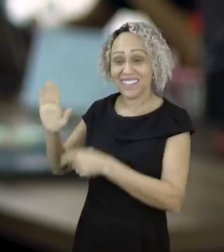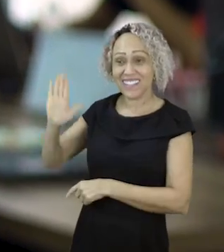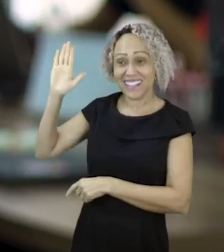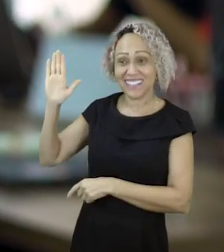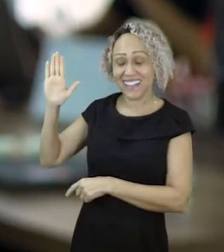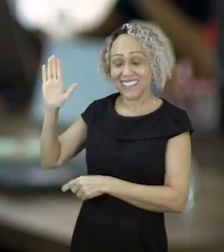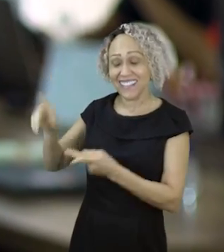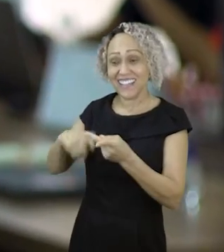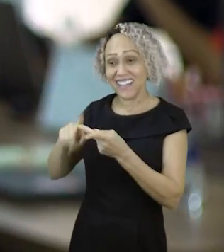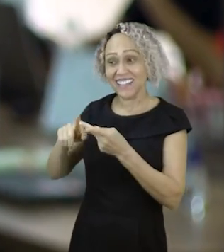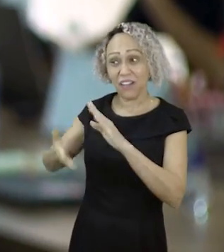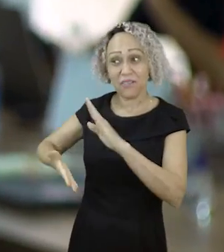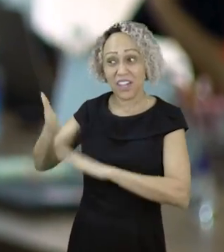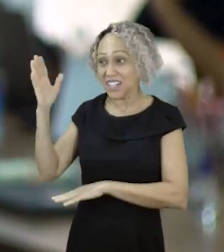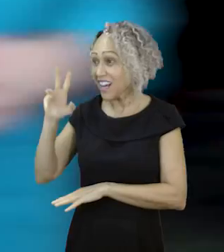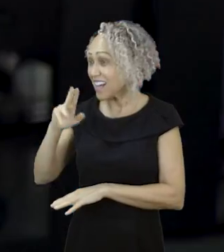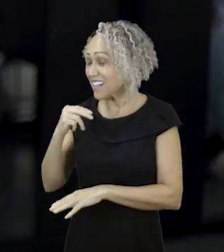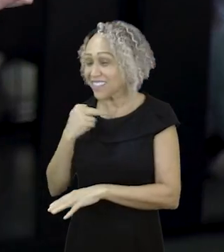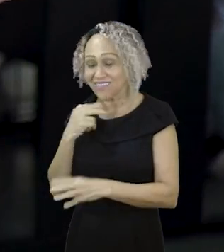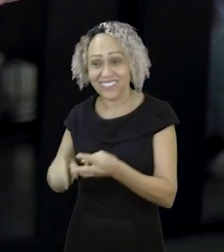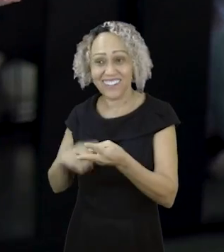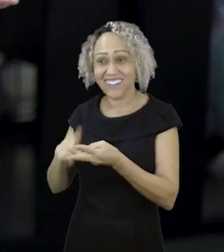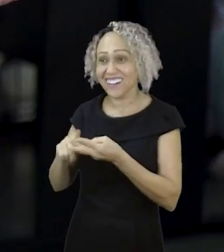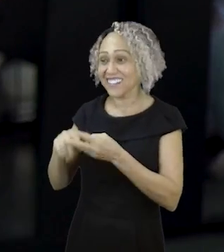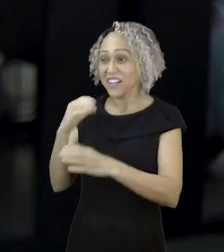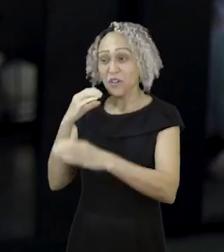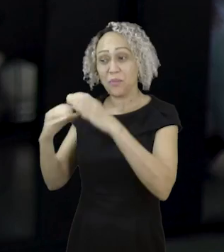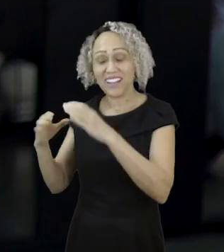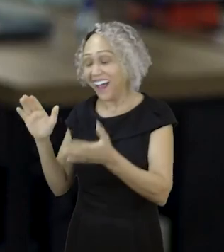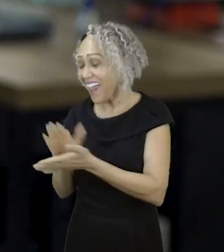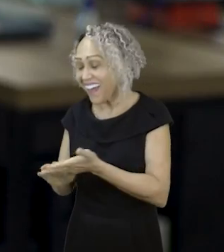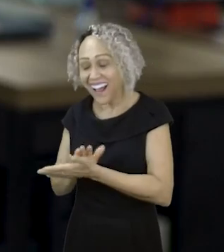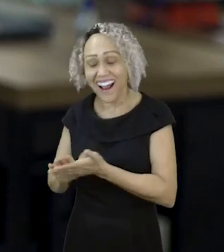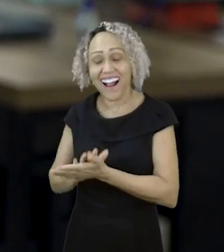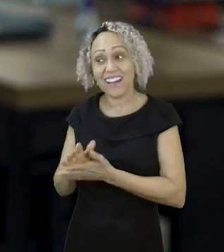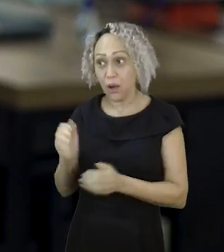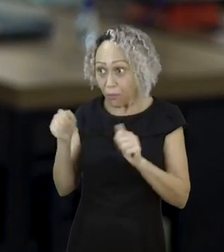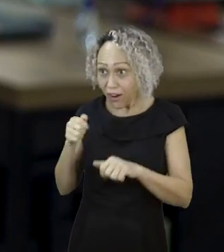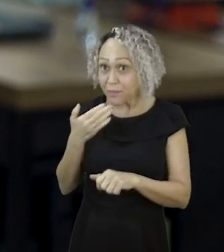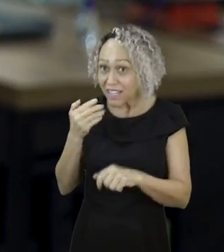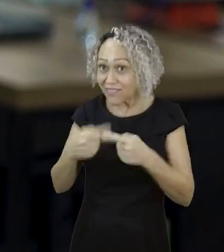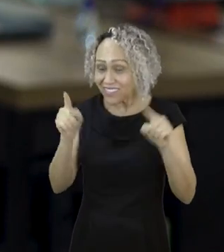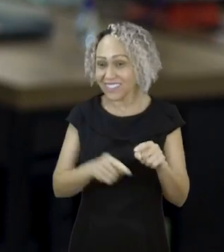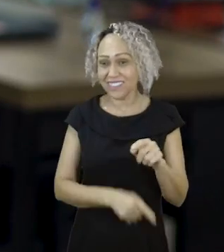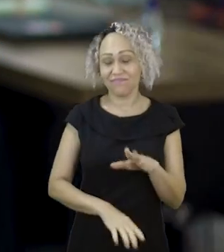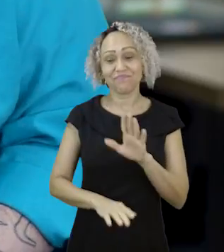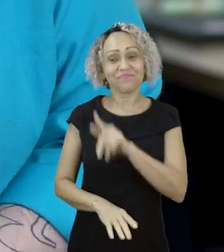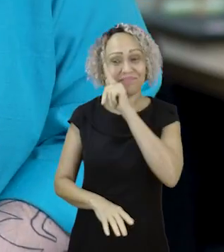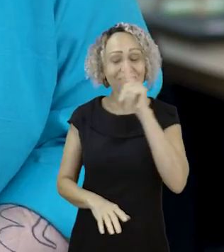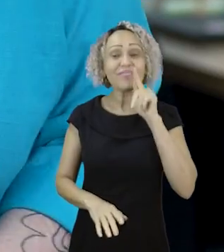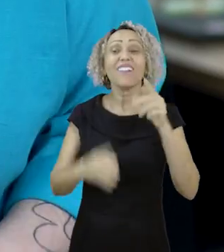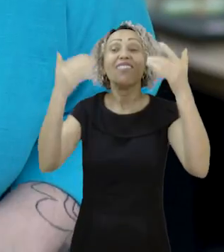inelegível, inviajável e incomunicável. Já pode pedir música? É como afirmou a nossa presidenta do PT,